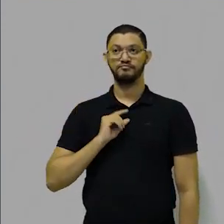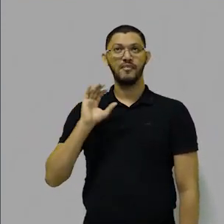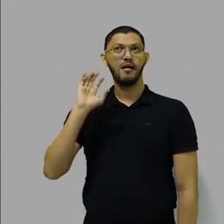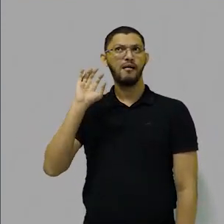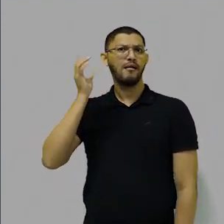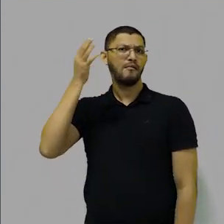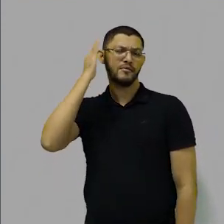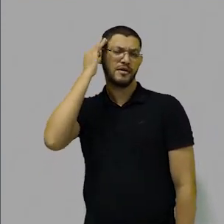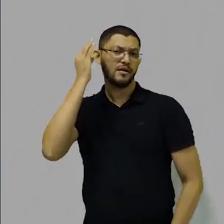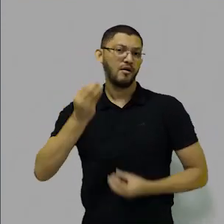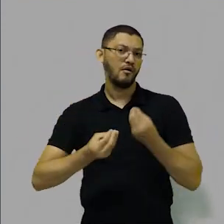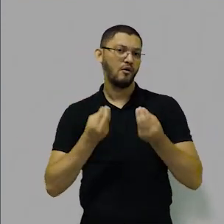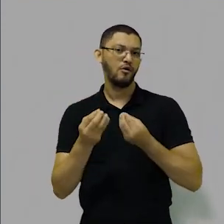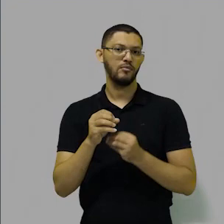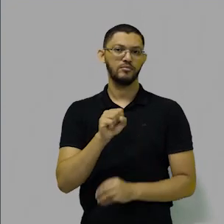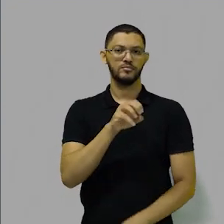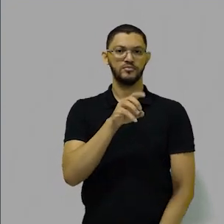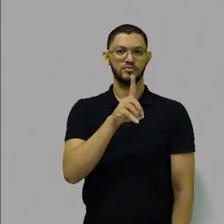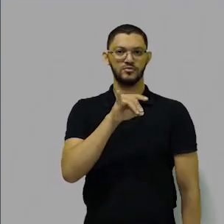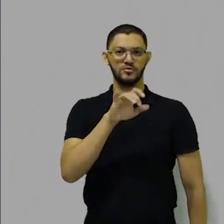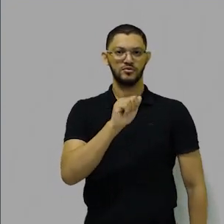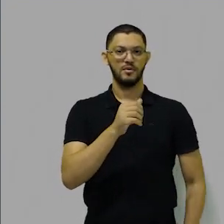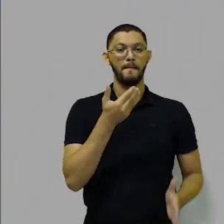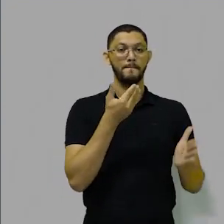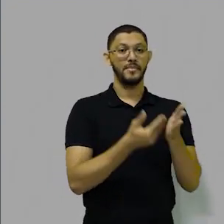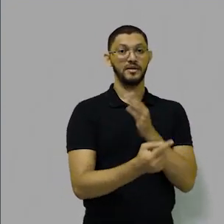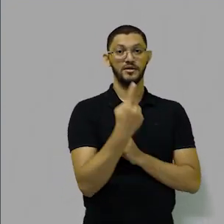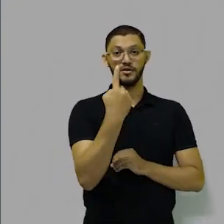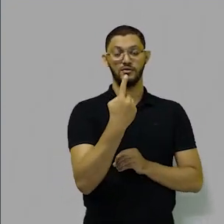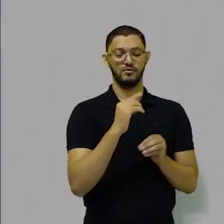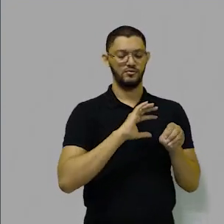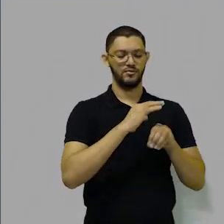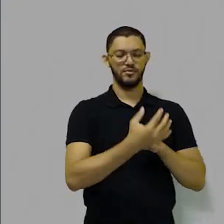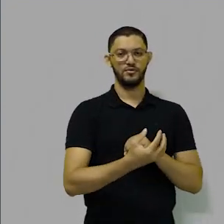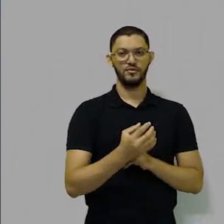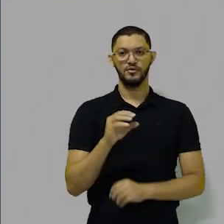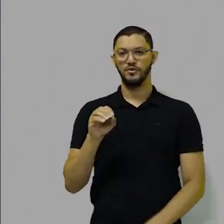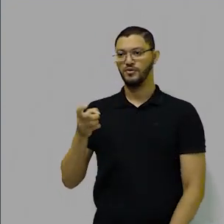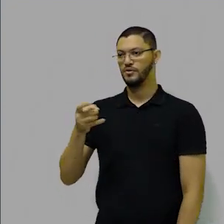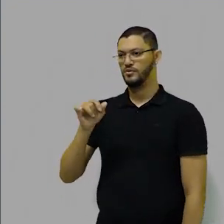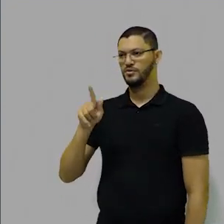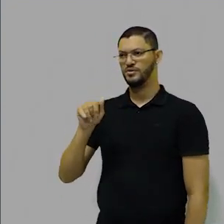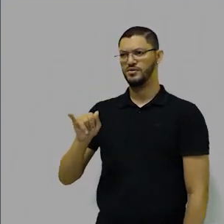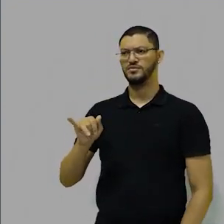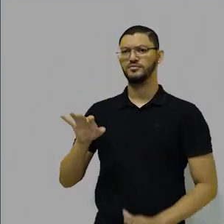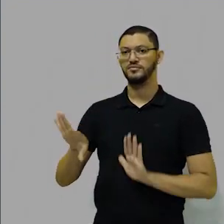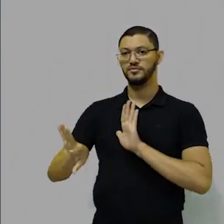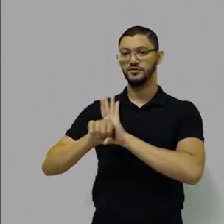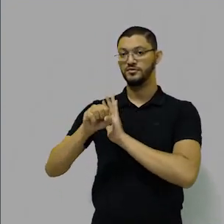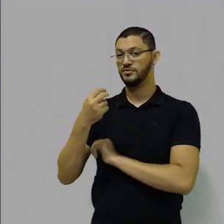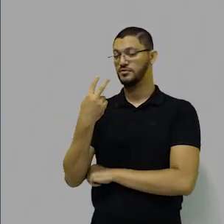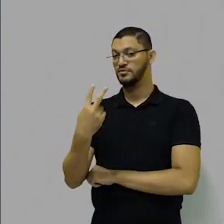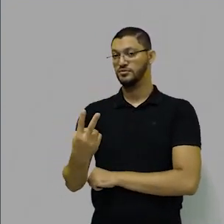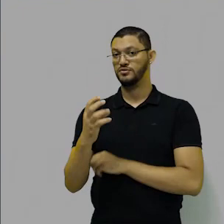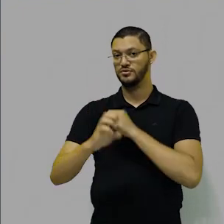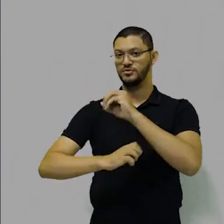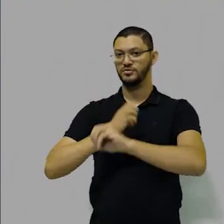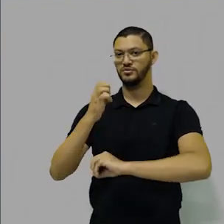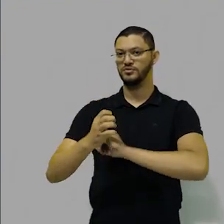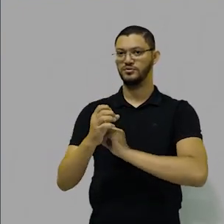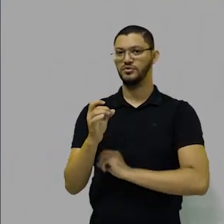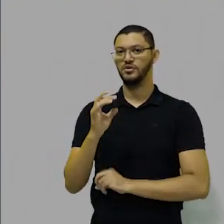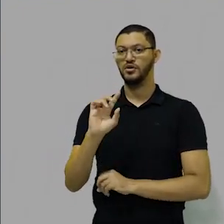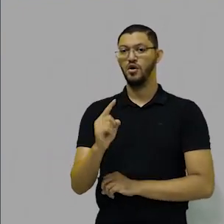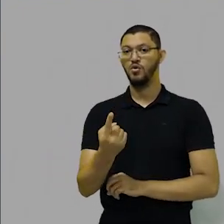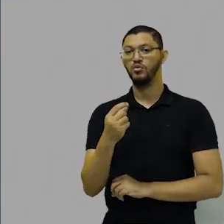lógica. O sódio deve perder um elétron. E o oxigênio deve ganhar 2. Então, só